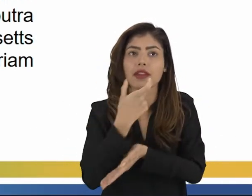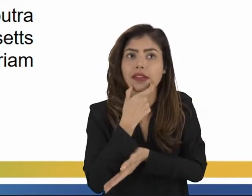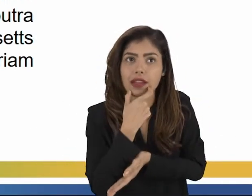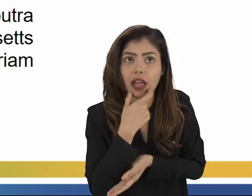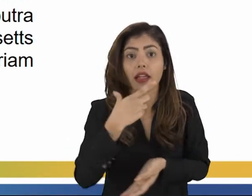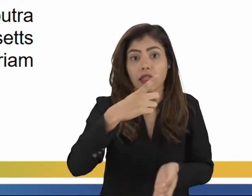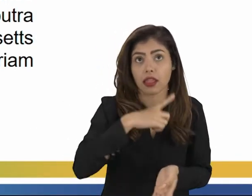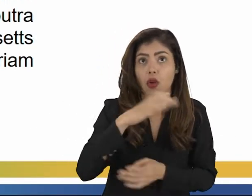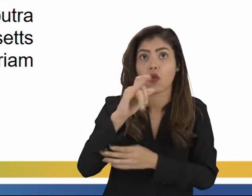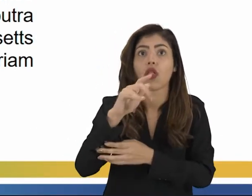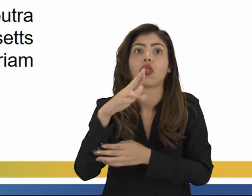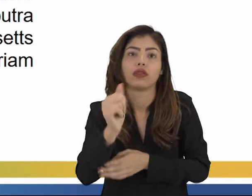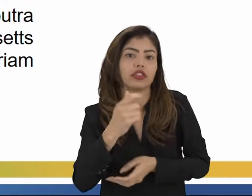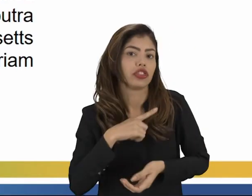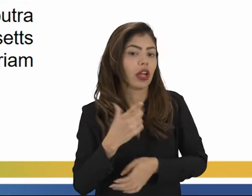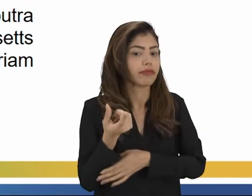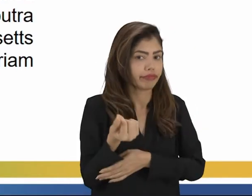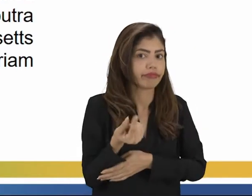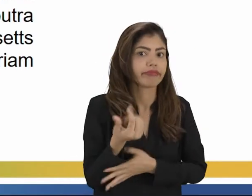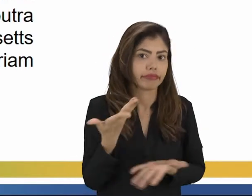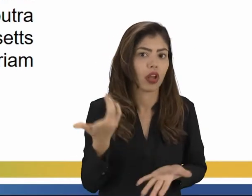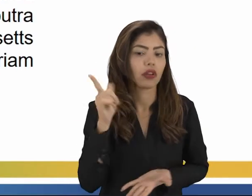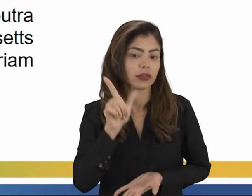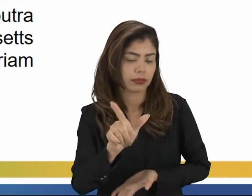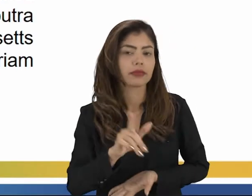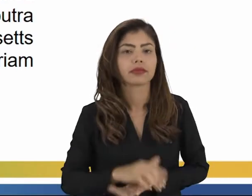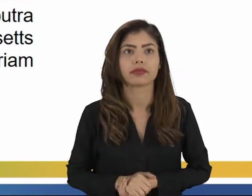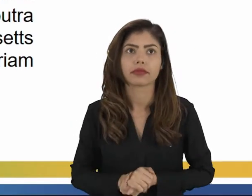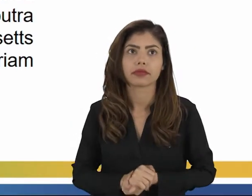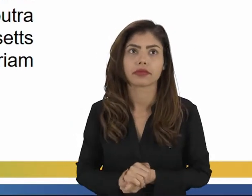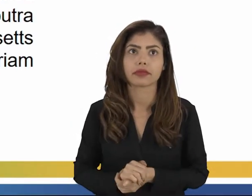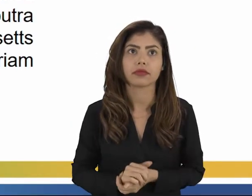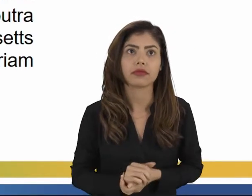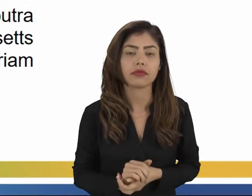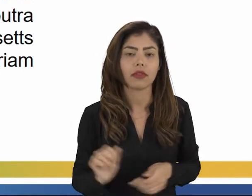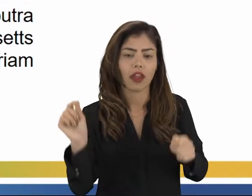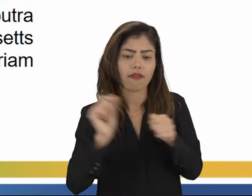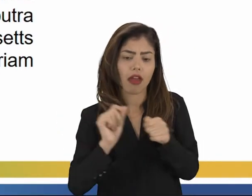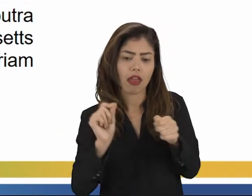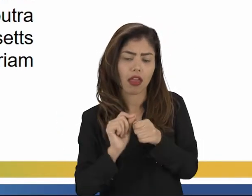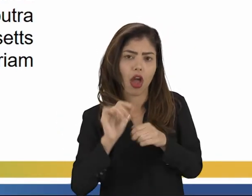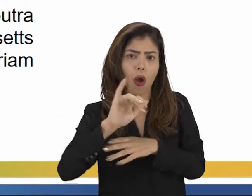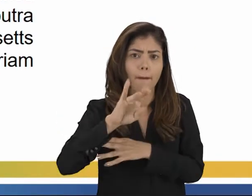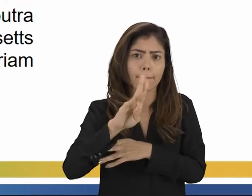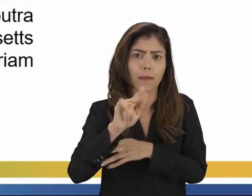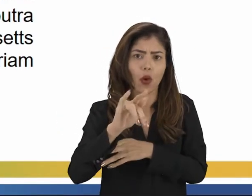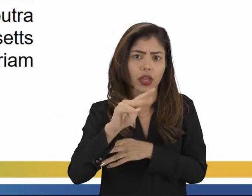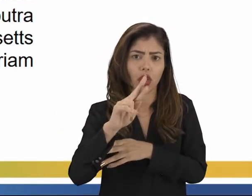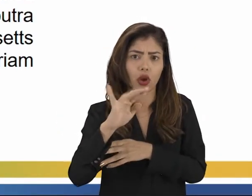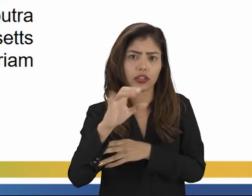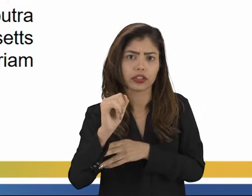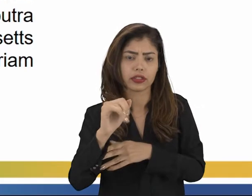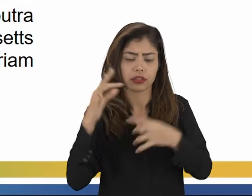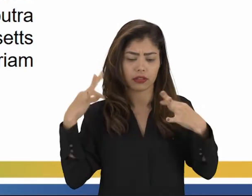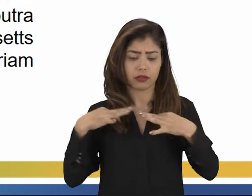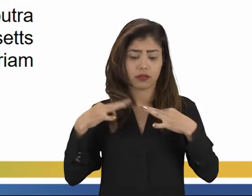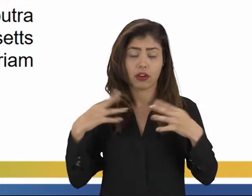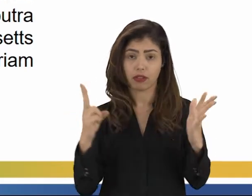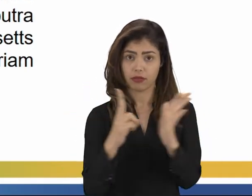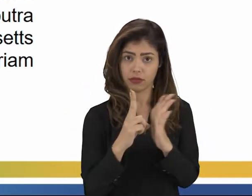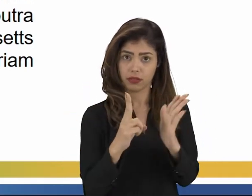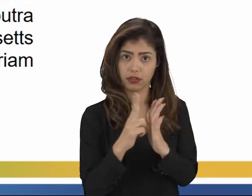colonos tinham ganho sobre isso, né? Logicamente, fizeram aí meio que um boicote, né? Se vestiram aí de